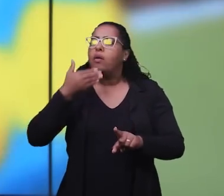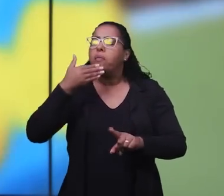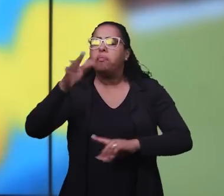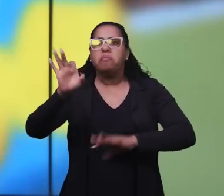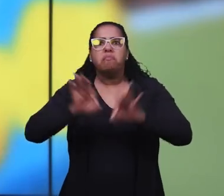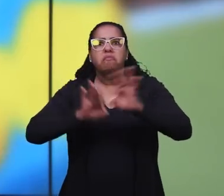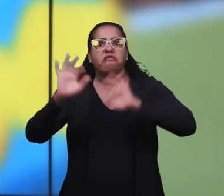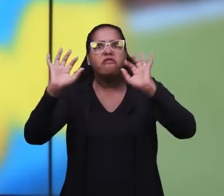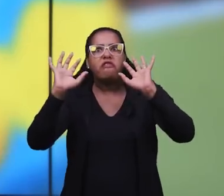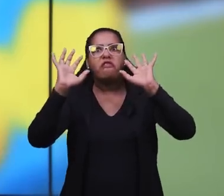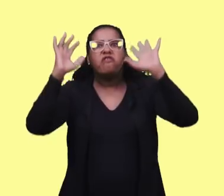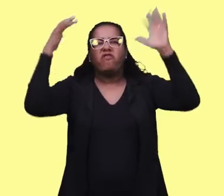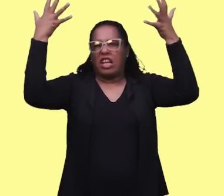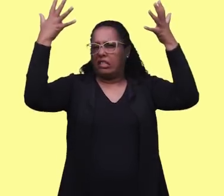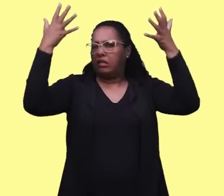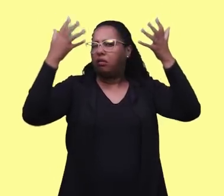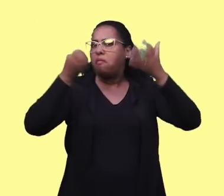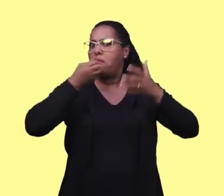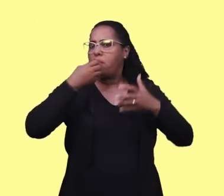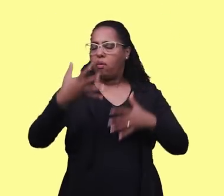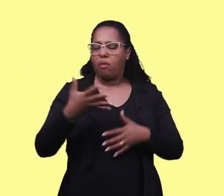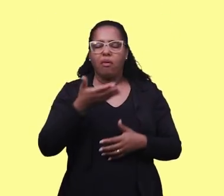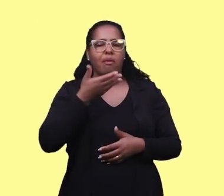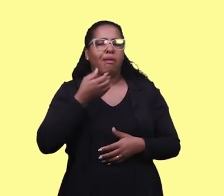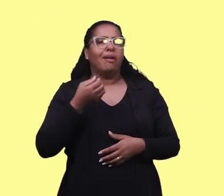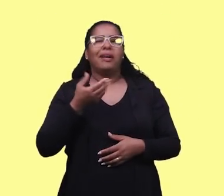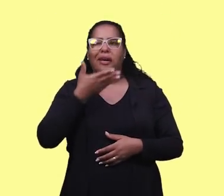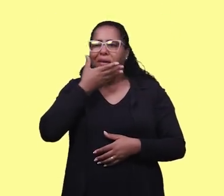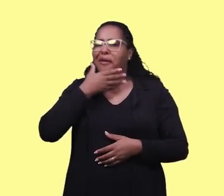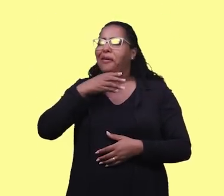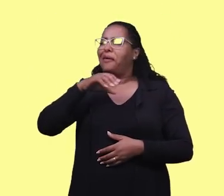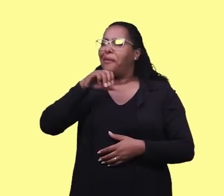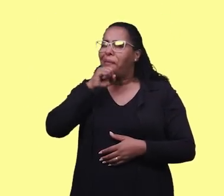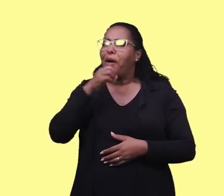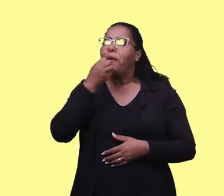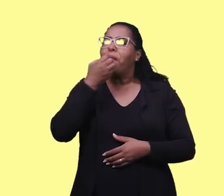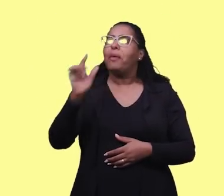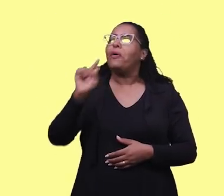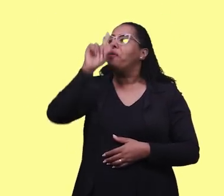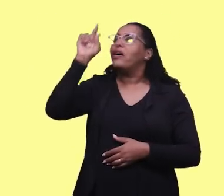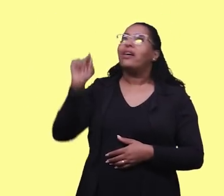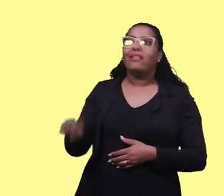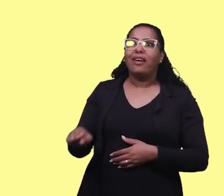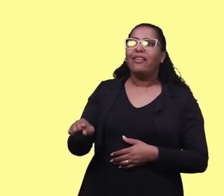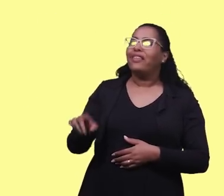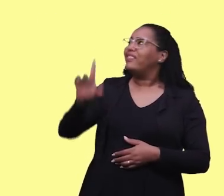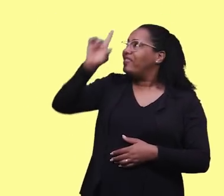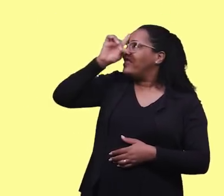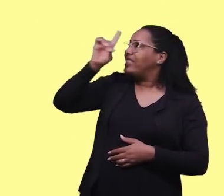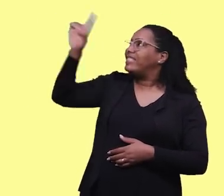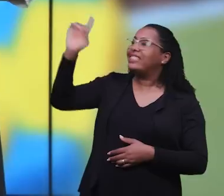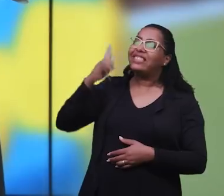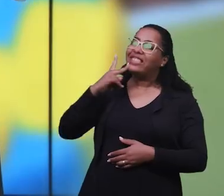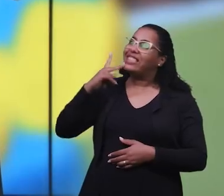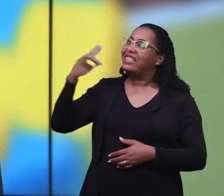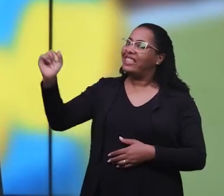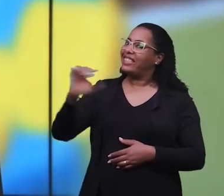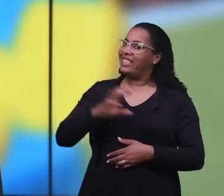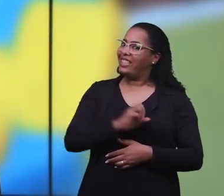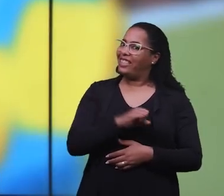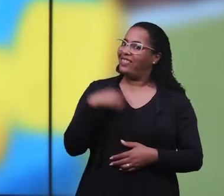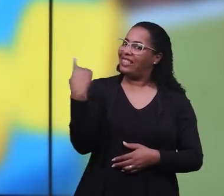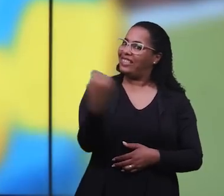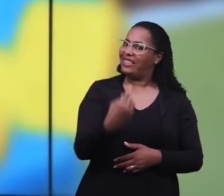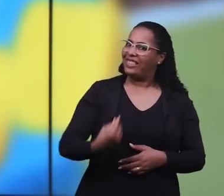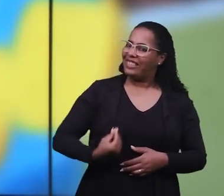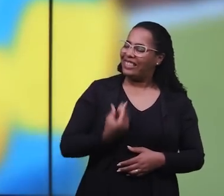grande festa. Esse Pai bondoso é o nosso Pai celestial que nos ama